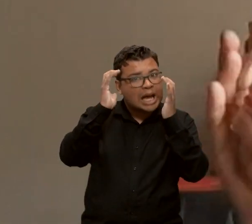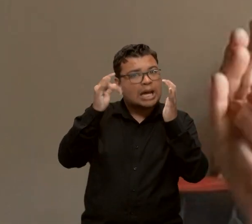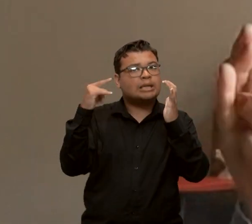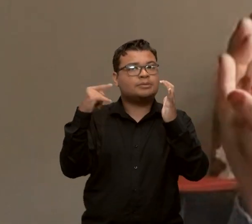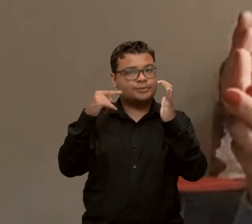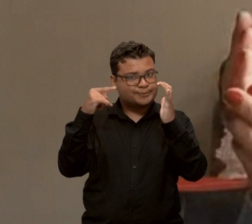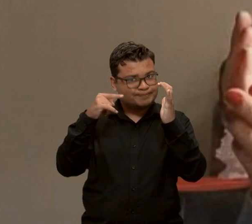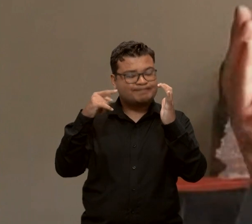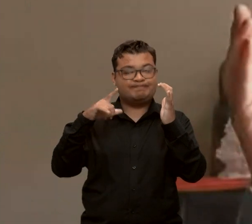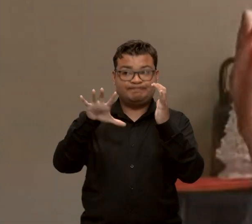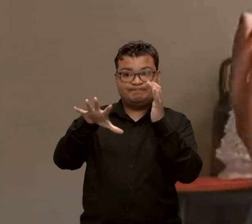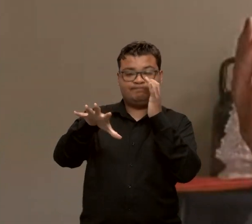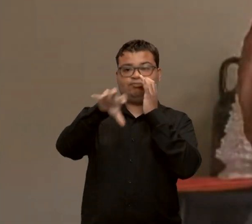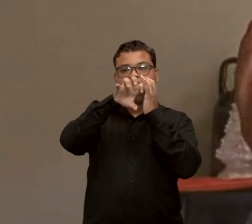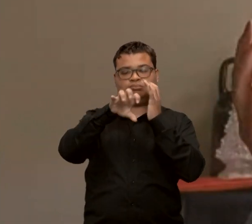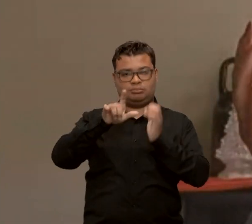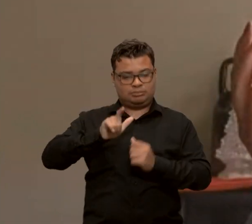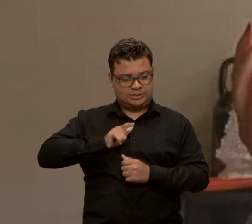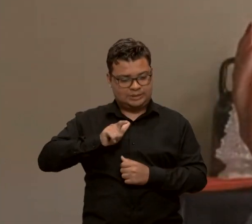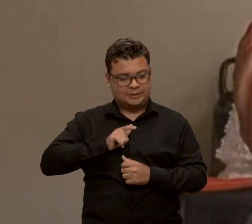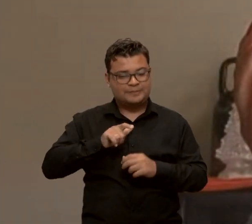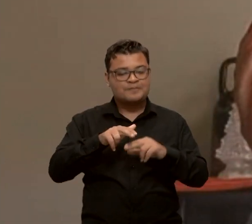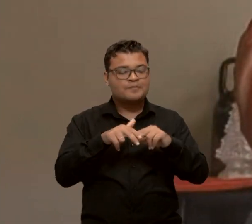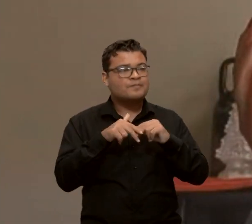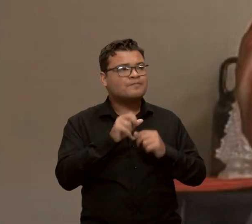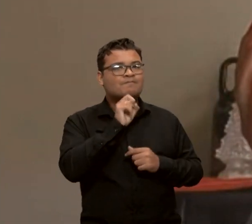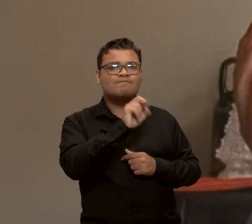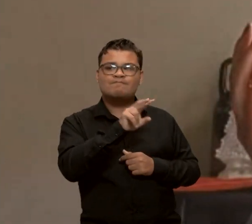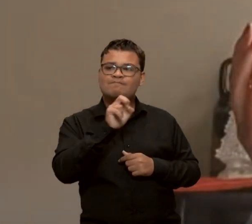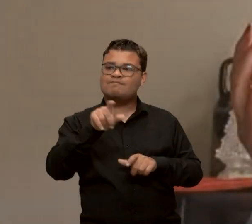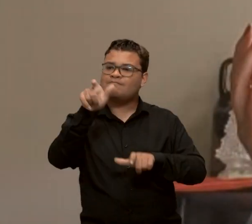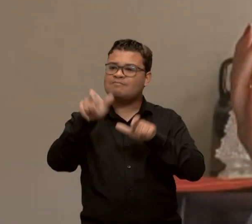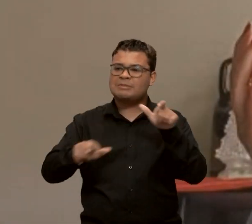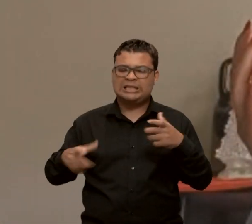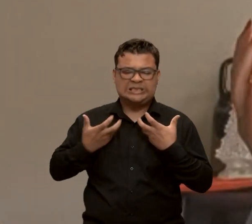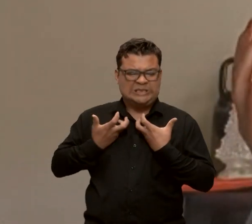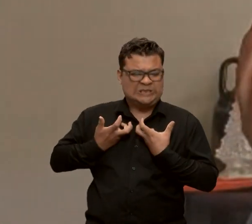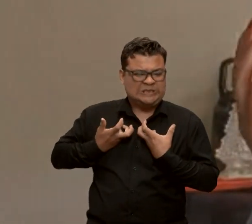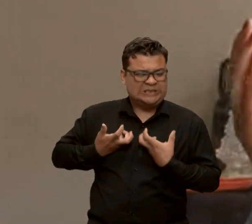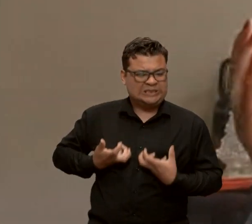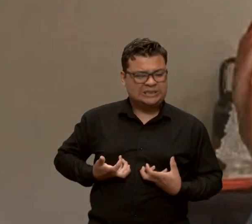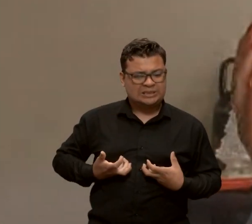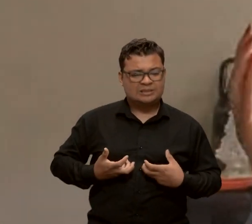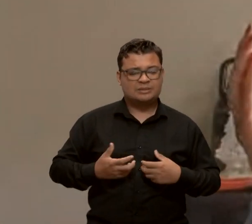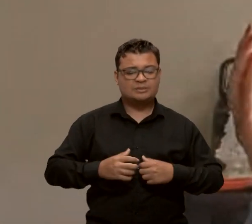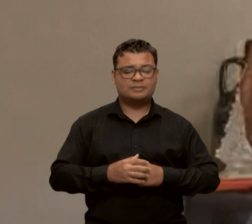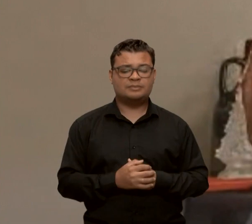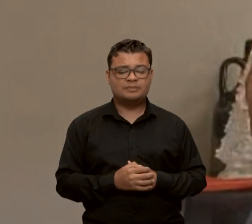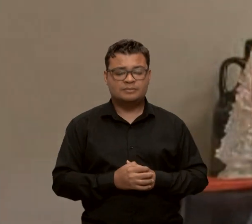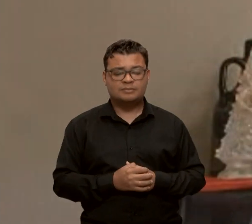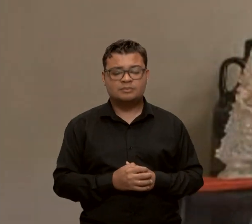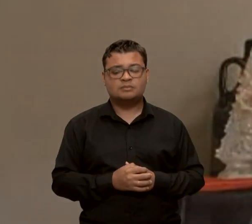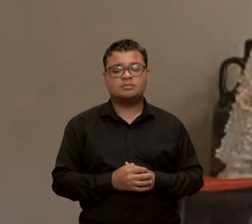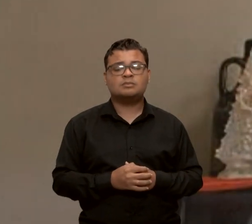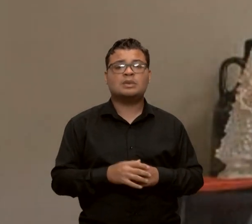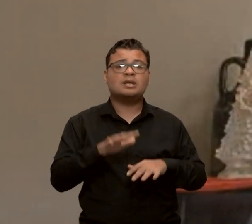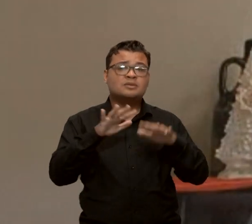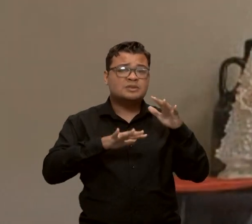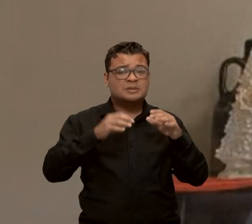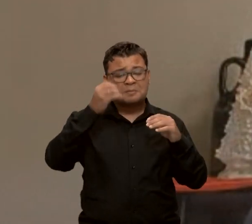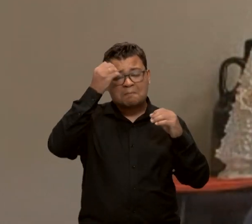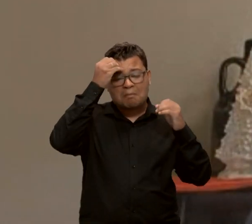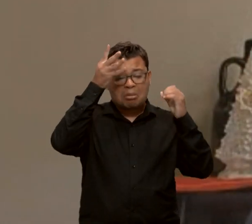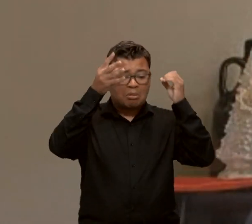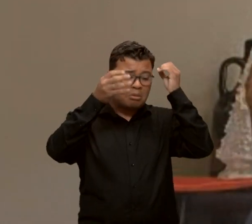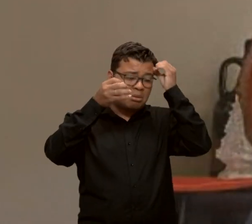que a gente está percebendo as pessoas mais cansadas, com a memória um pouco mais